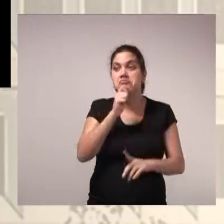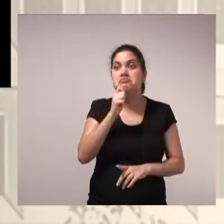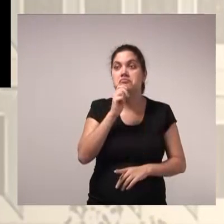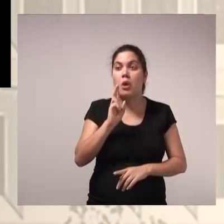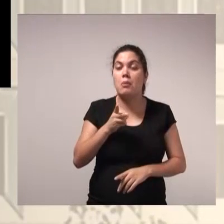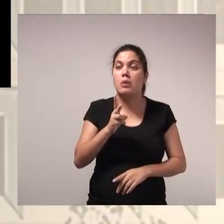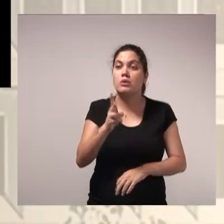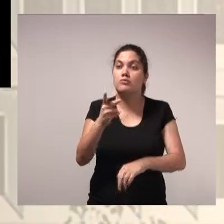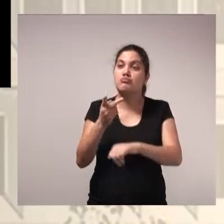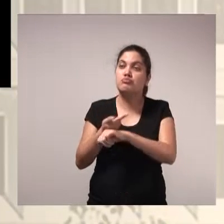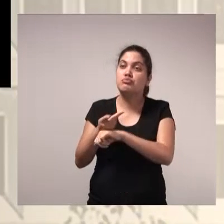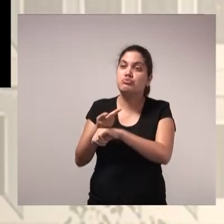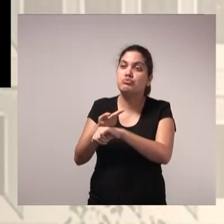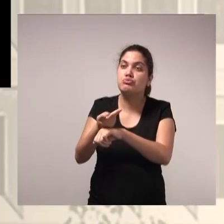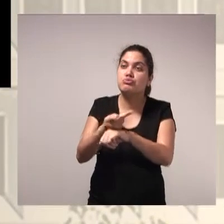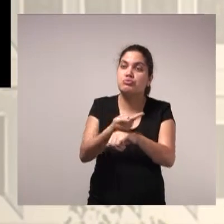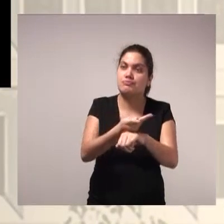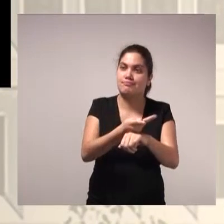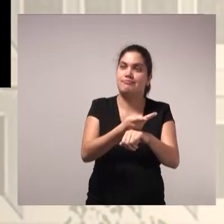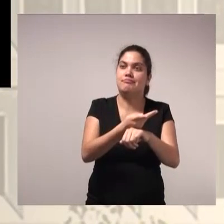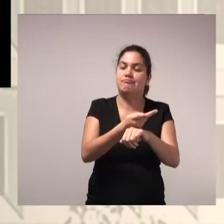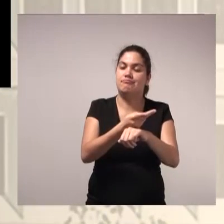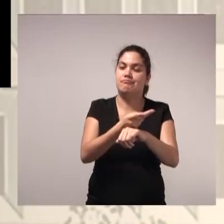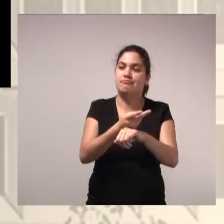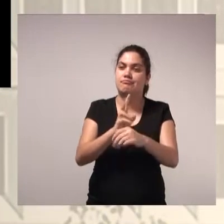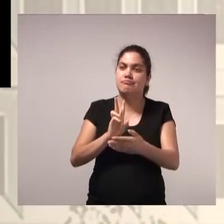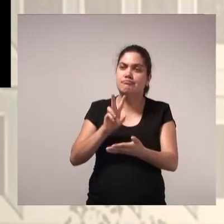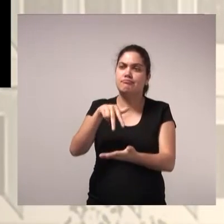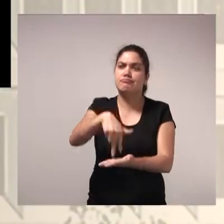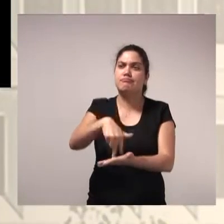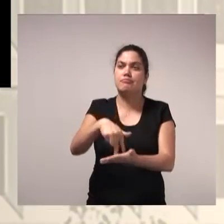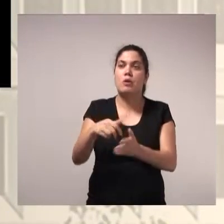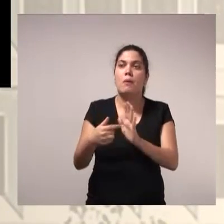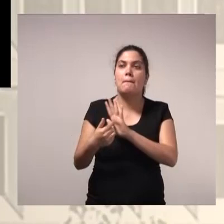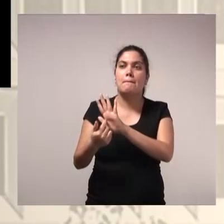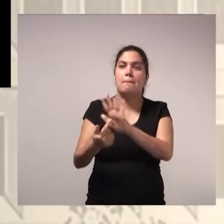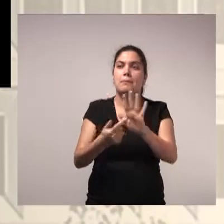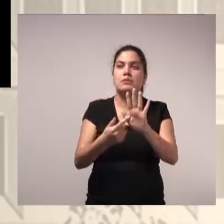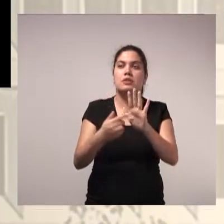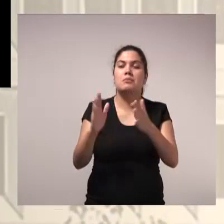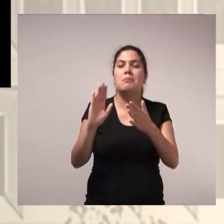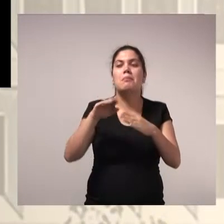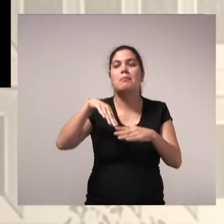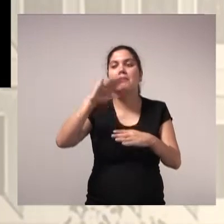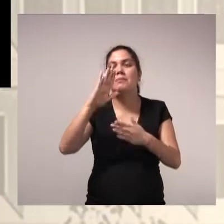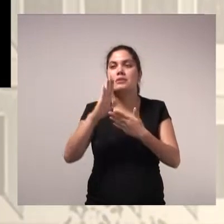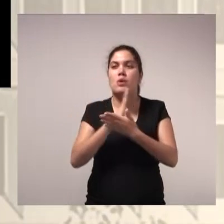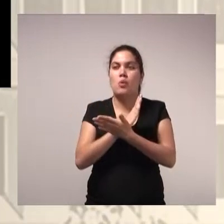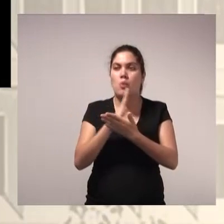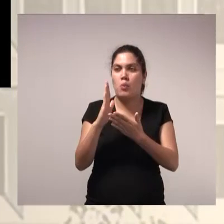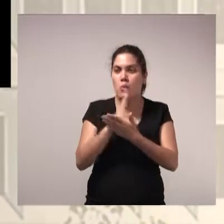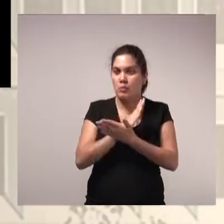A nossa busca continua. E eu apresento a vocês mais algumas